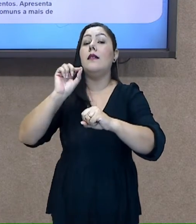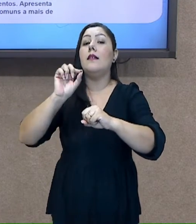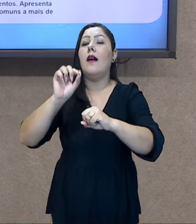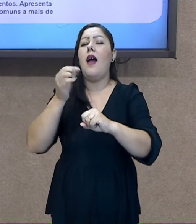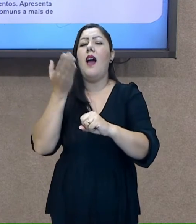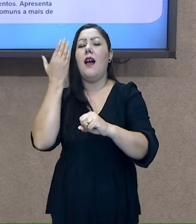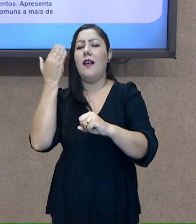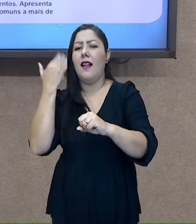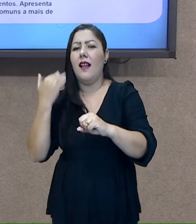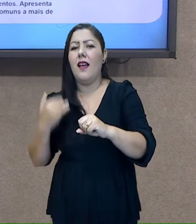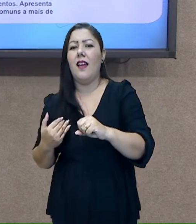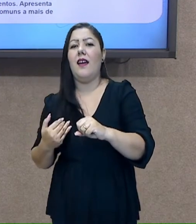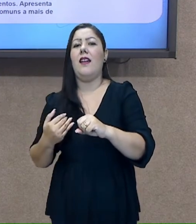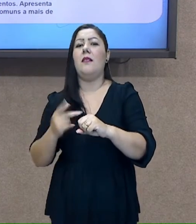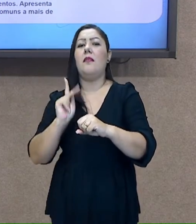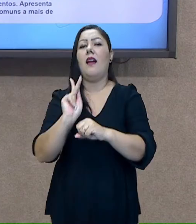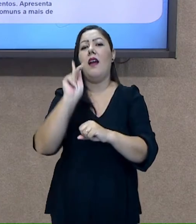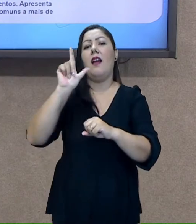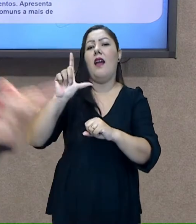da eletrosfera?